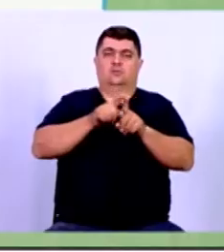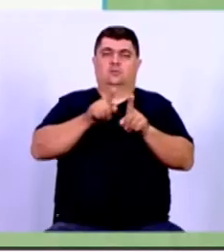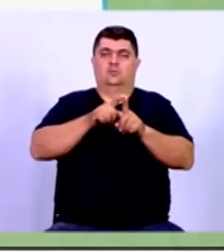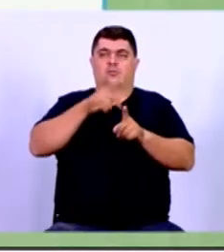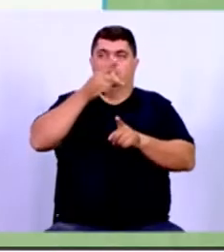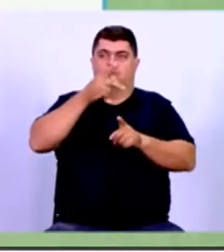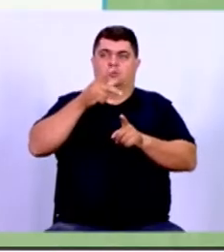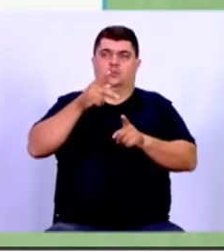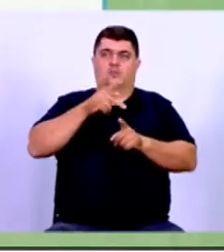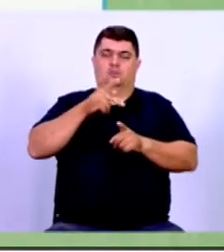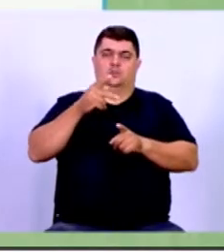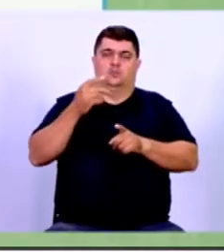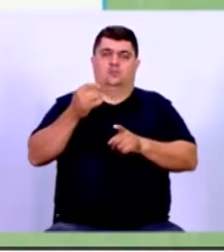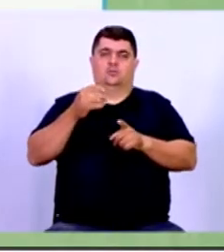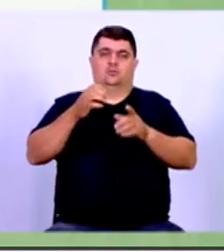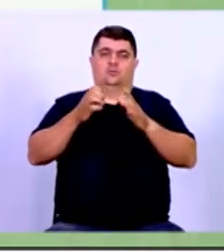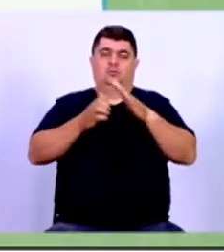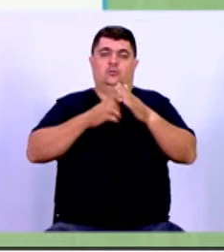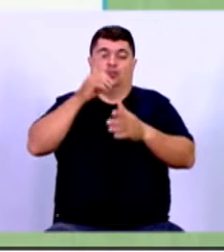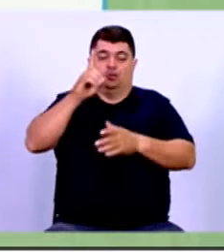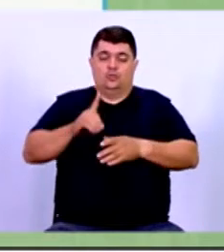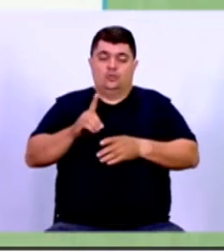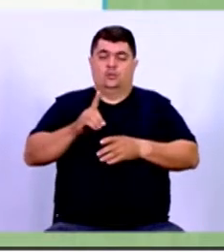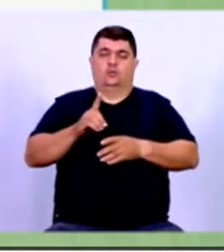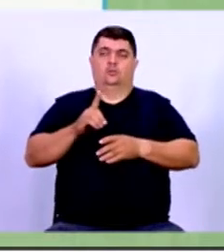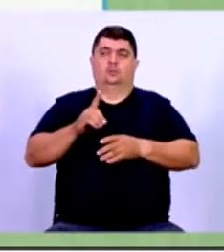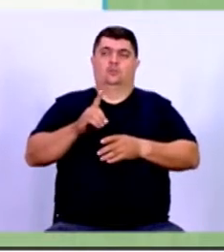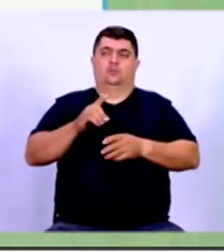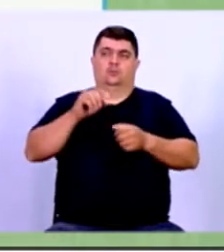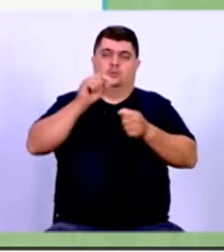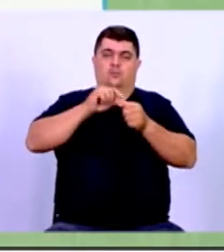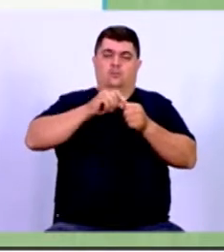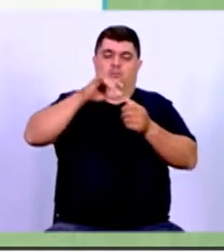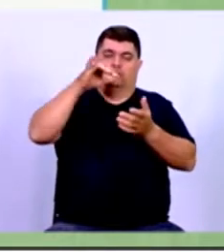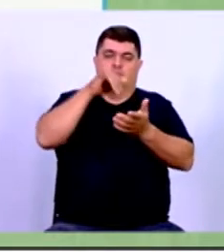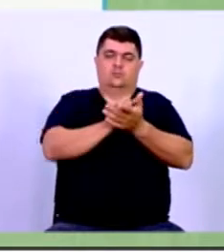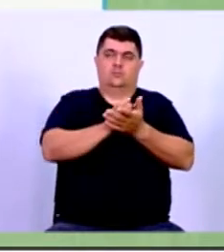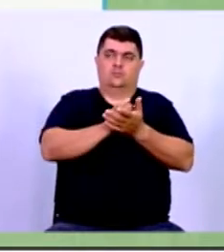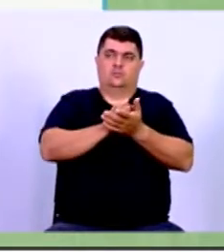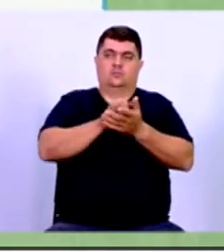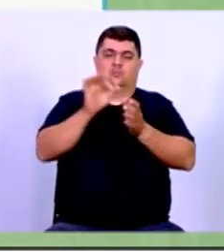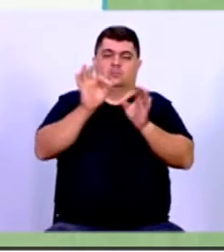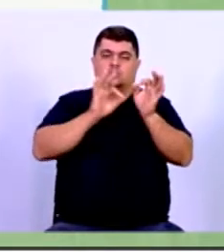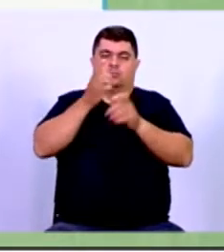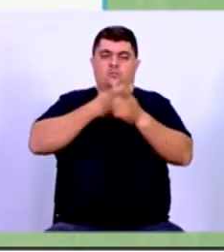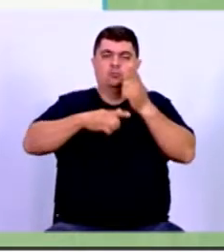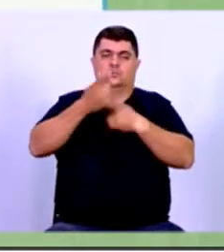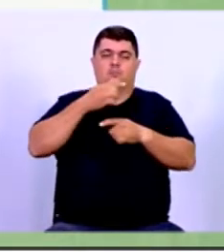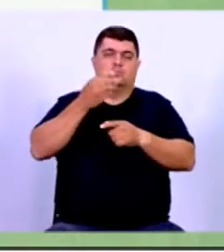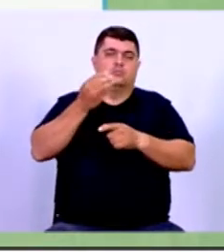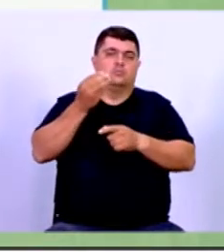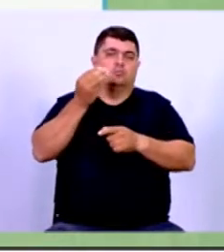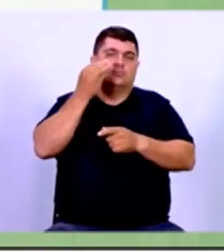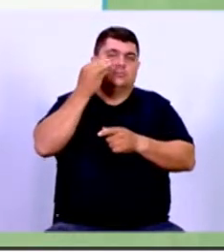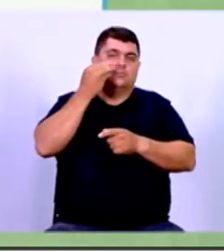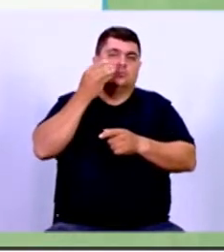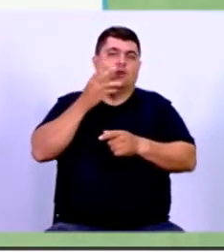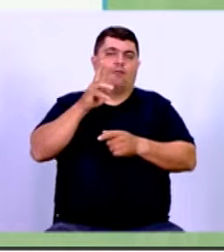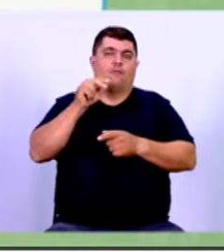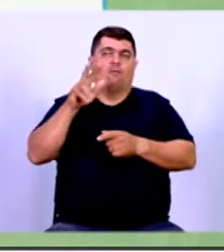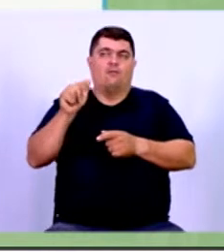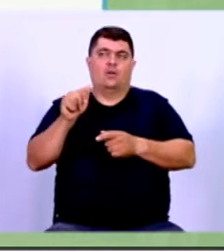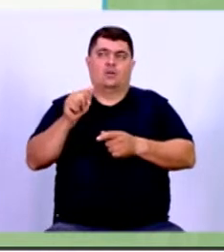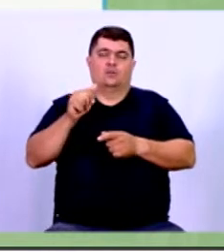integração. São direitos do agente de integração fazer o cadastro e a gestão de vagas de estágio. E